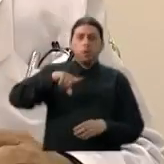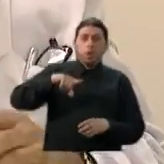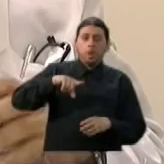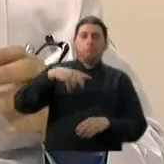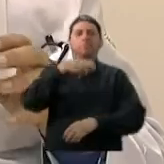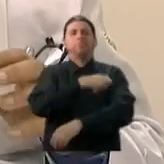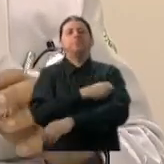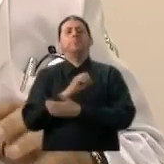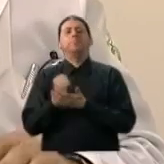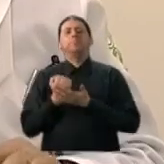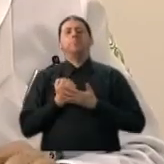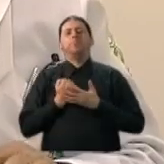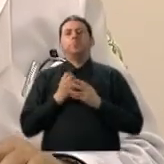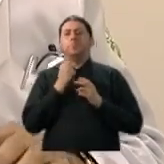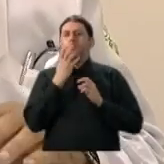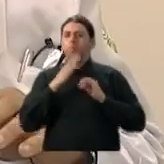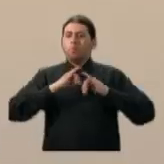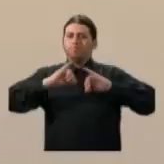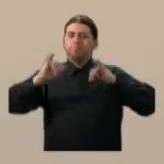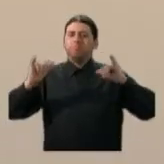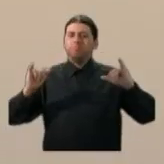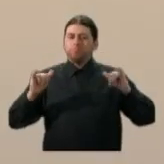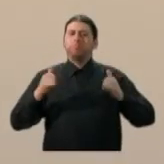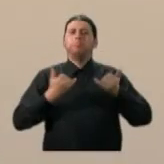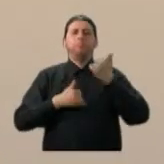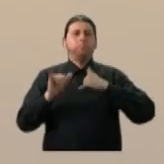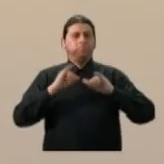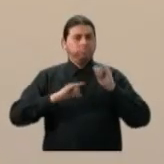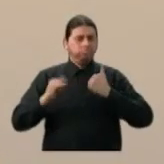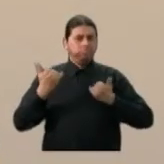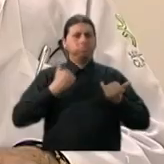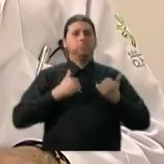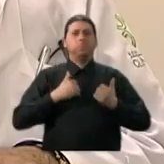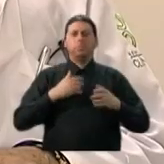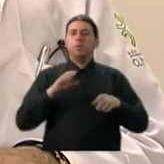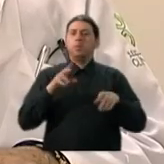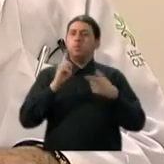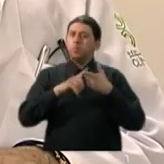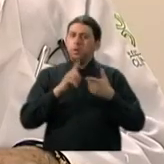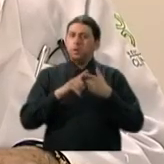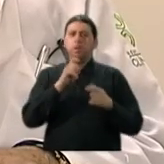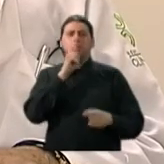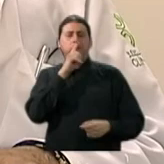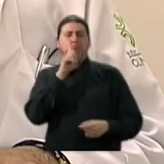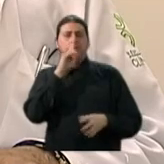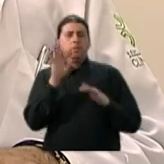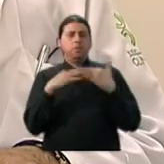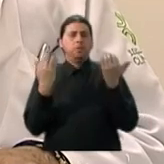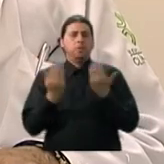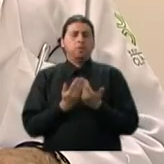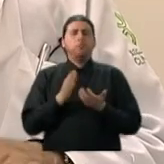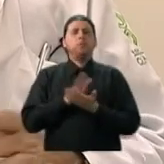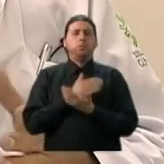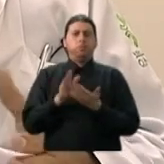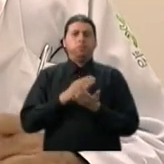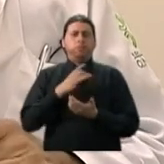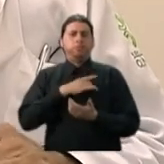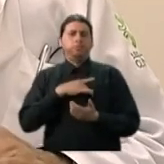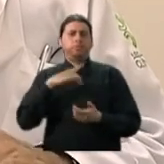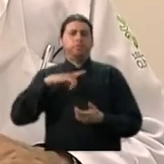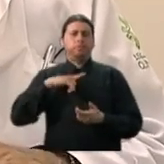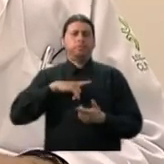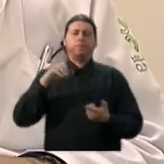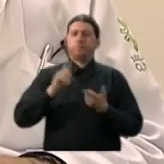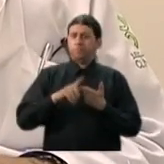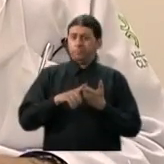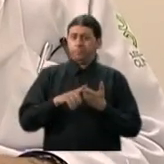da vacina. A vacina, ela é segura e ela é eficaz. Por que que os pais muitas vezes têm medo? Porque às vezes eles